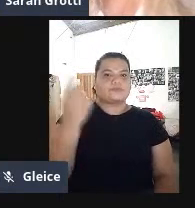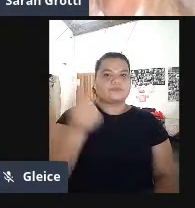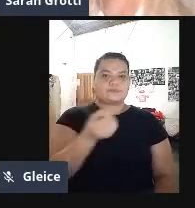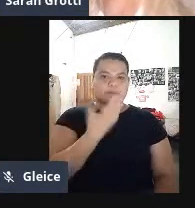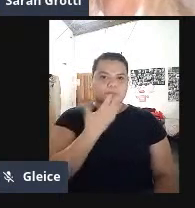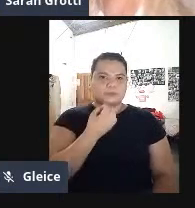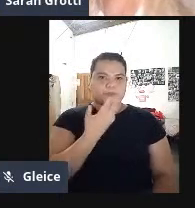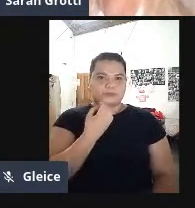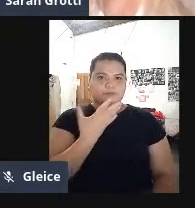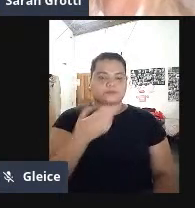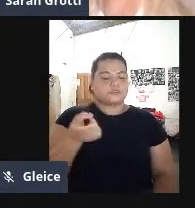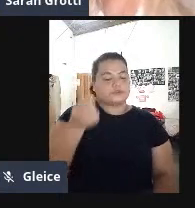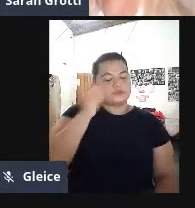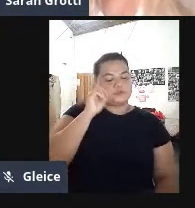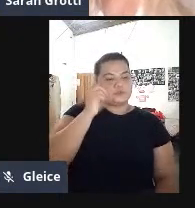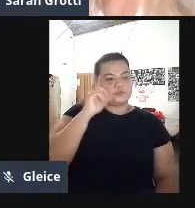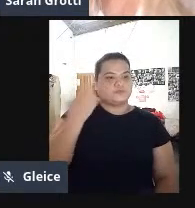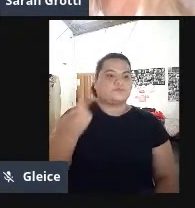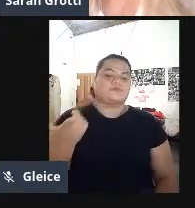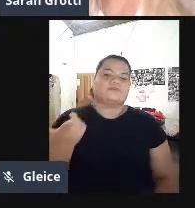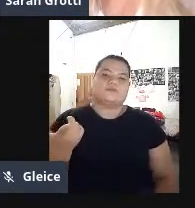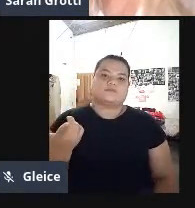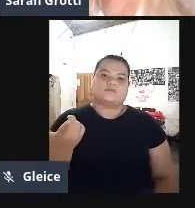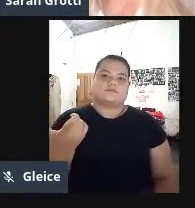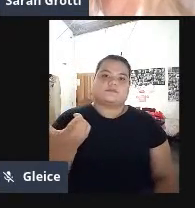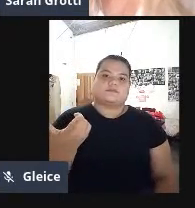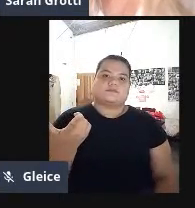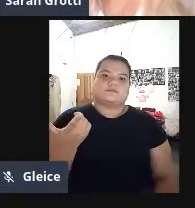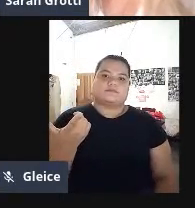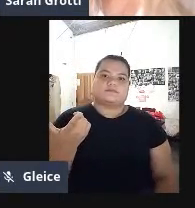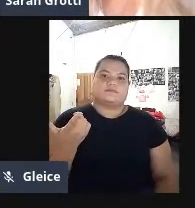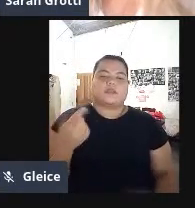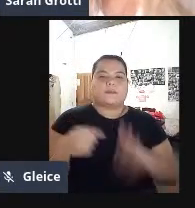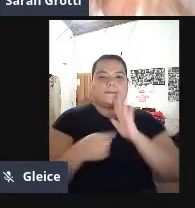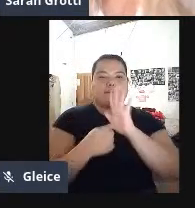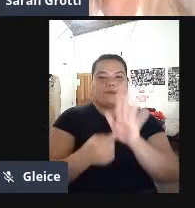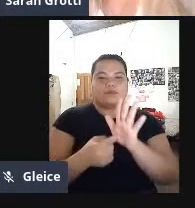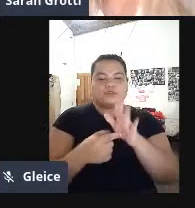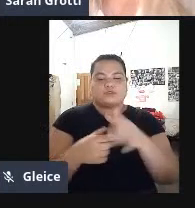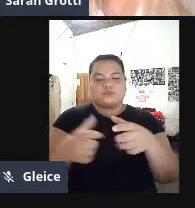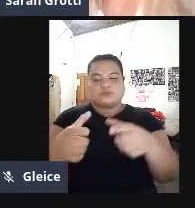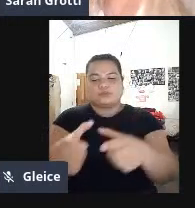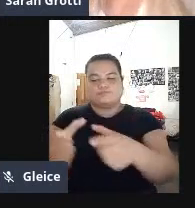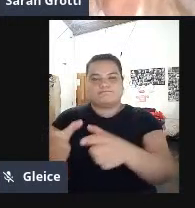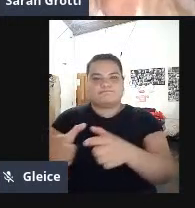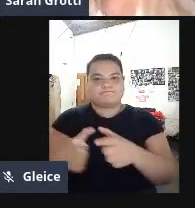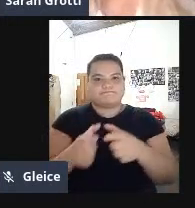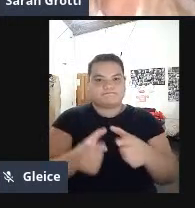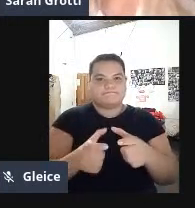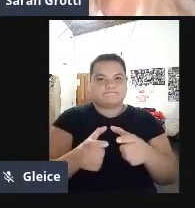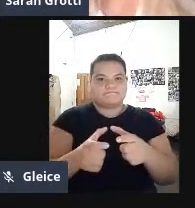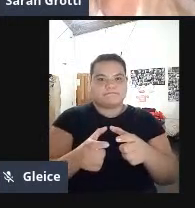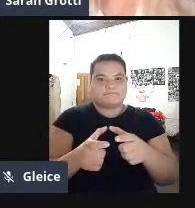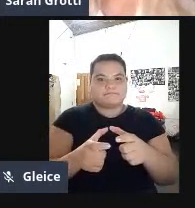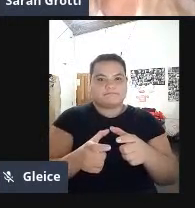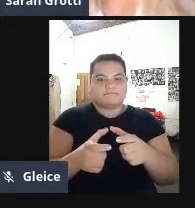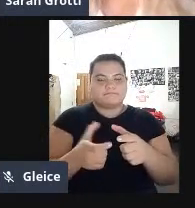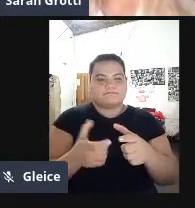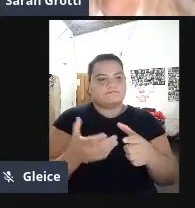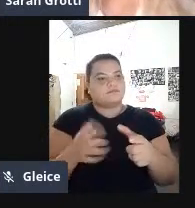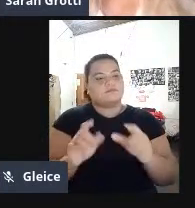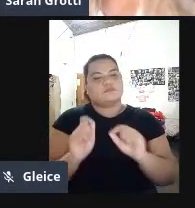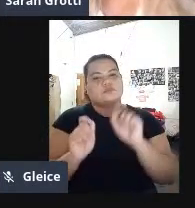desculpa. Aí ela traz as porções, necessidade de ferro, por faixa etária e a